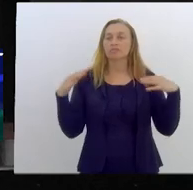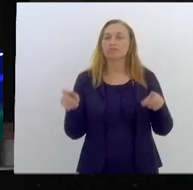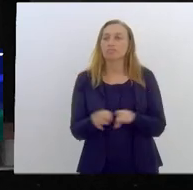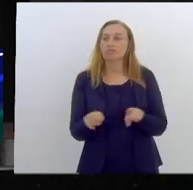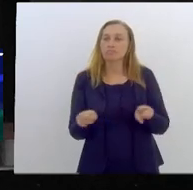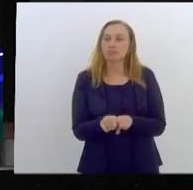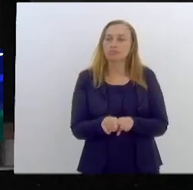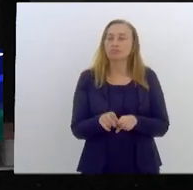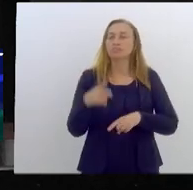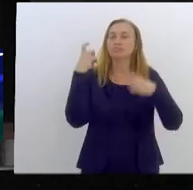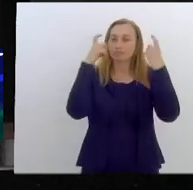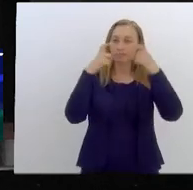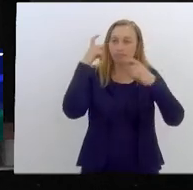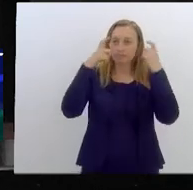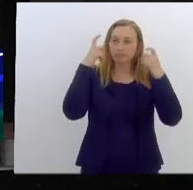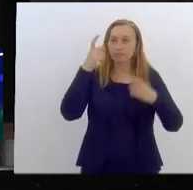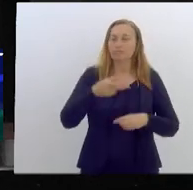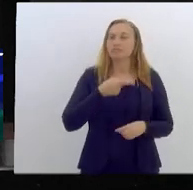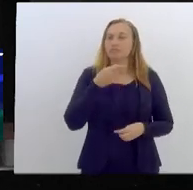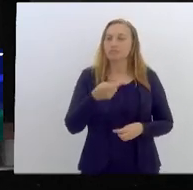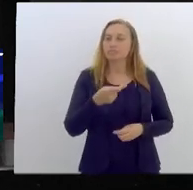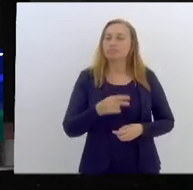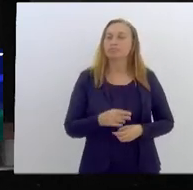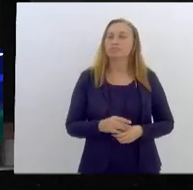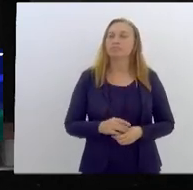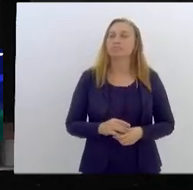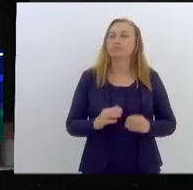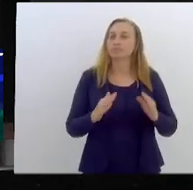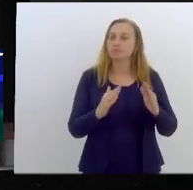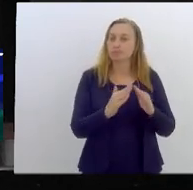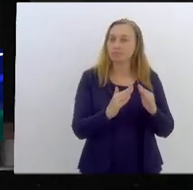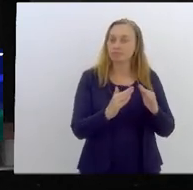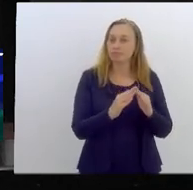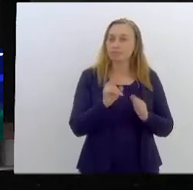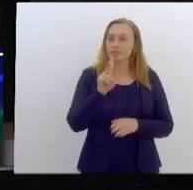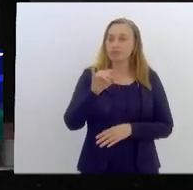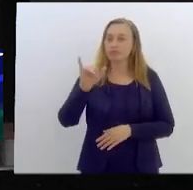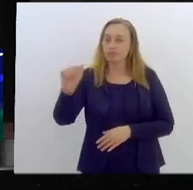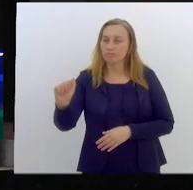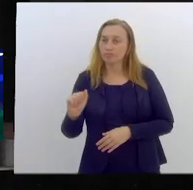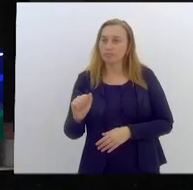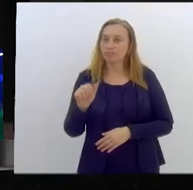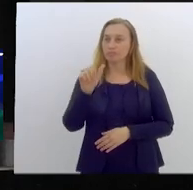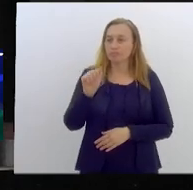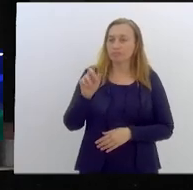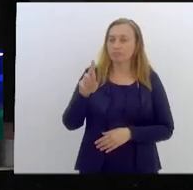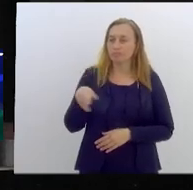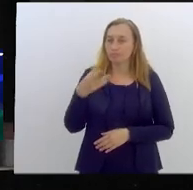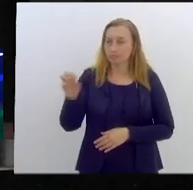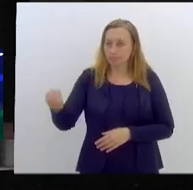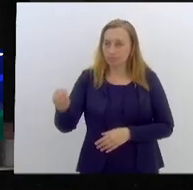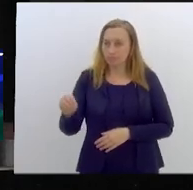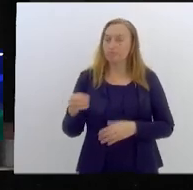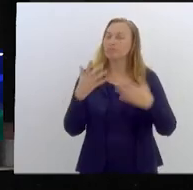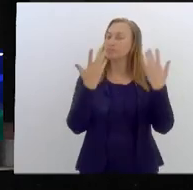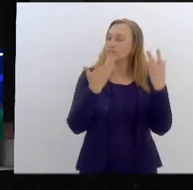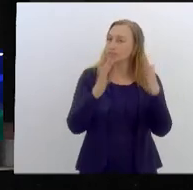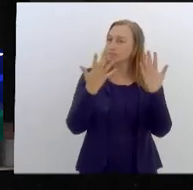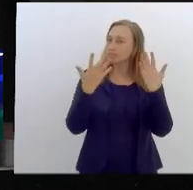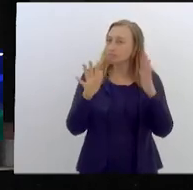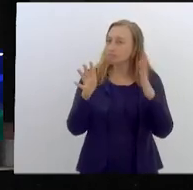de uma preocupação dos moradores da Vila do Abraão, a quem faço aqui uma